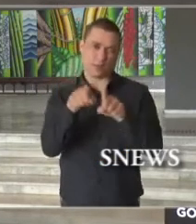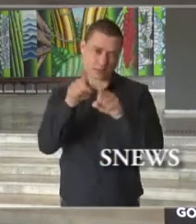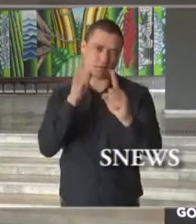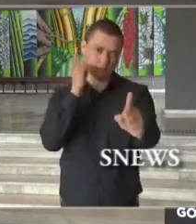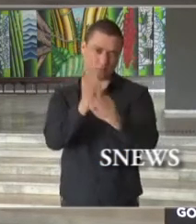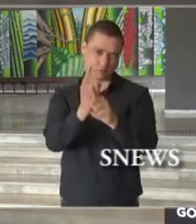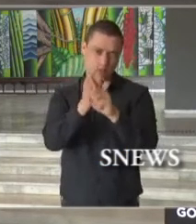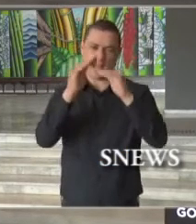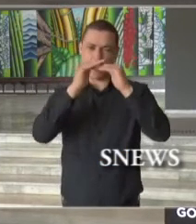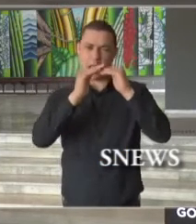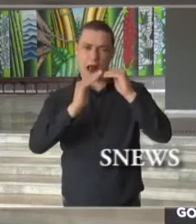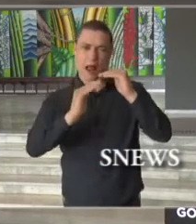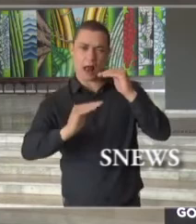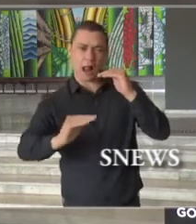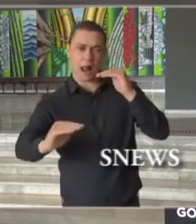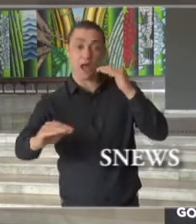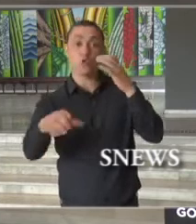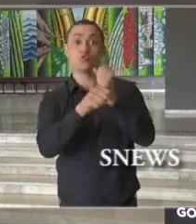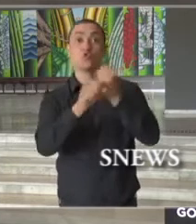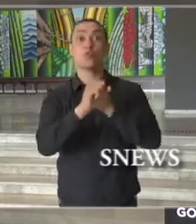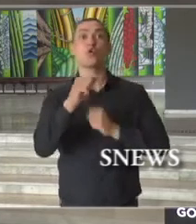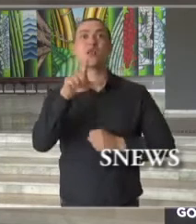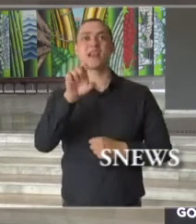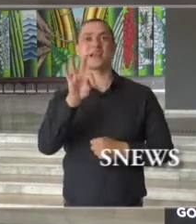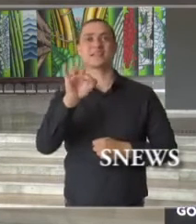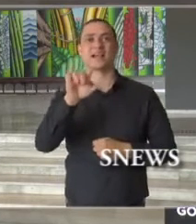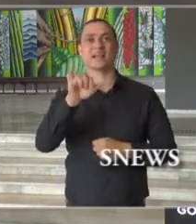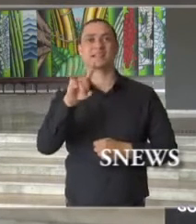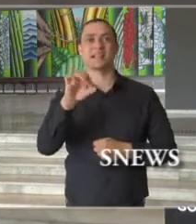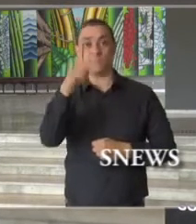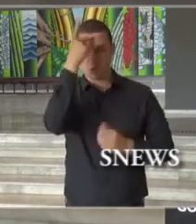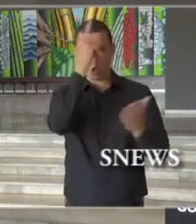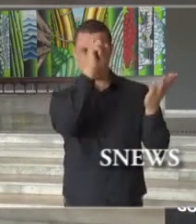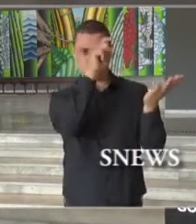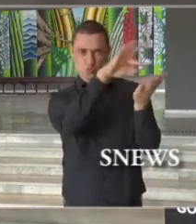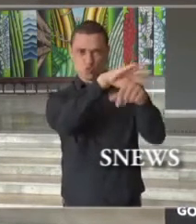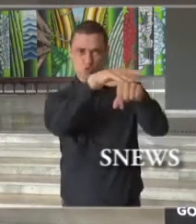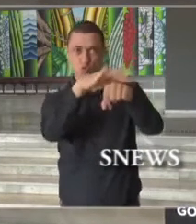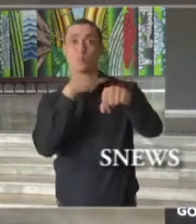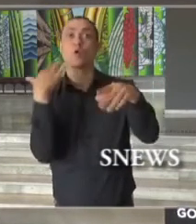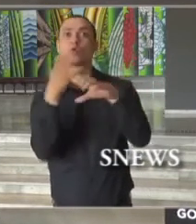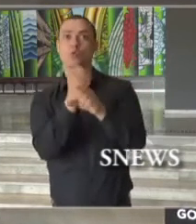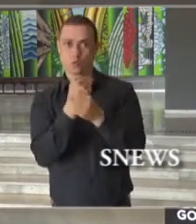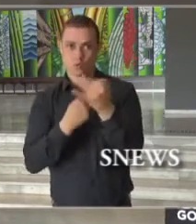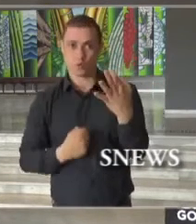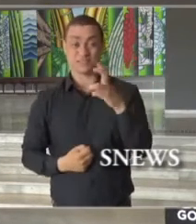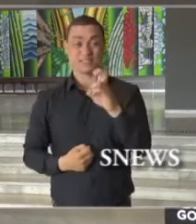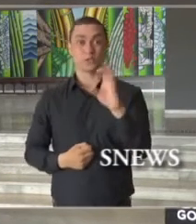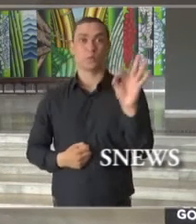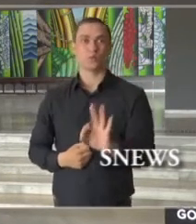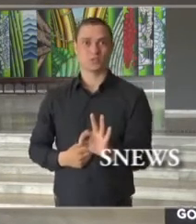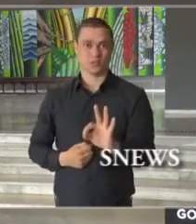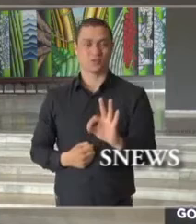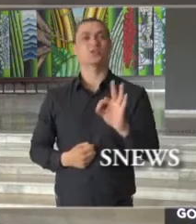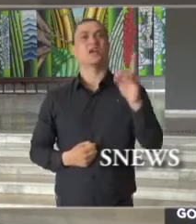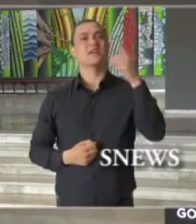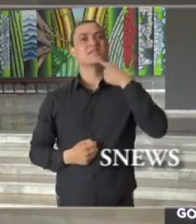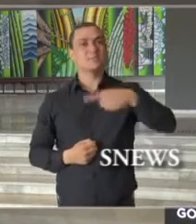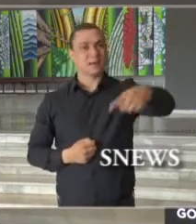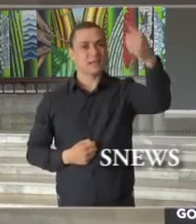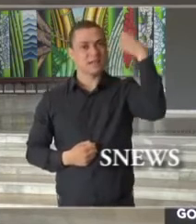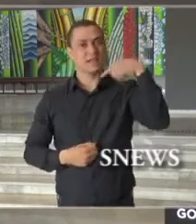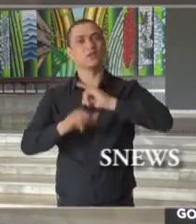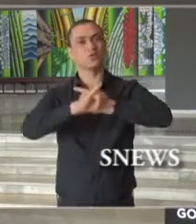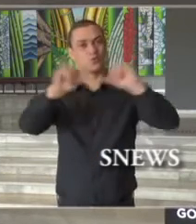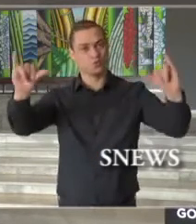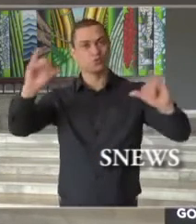chegando ao patamar mais baixo nos números de letalidade neste momento no estado de são paulo e cinco porcento eu vim ao longo da semana